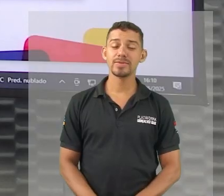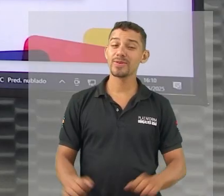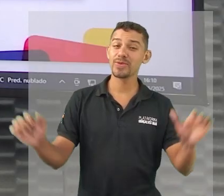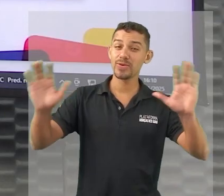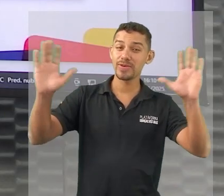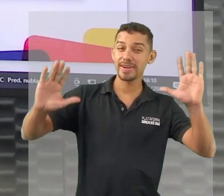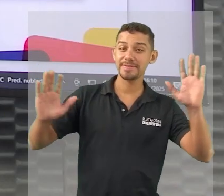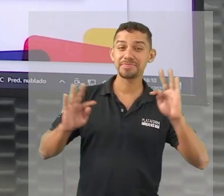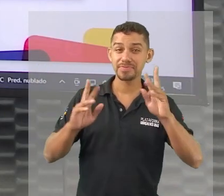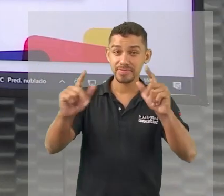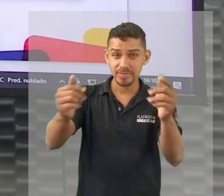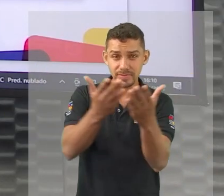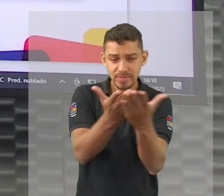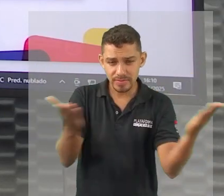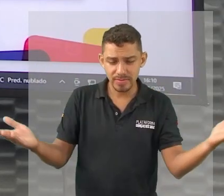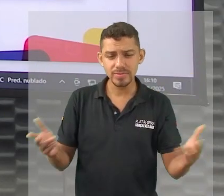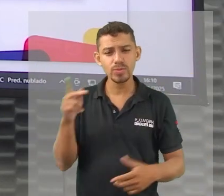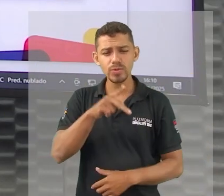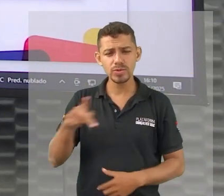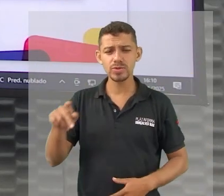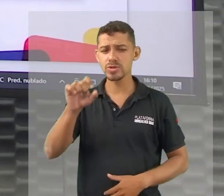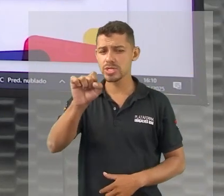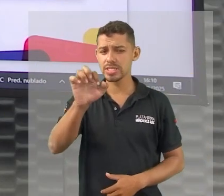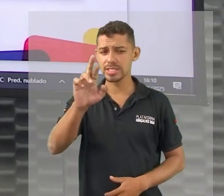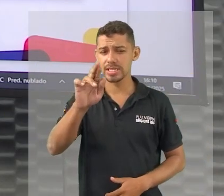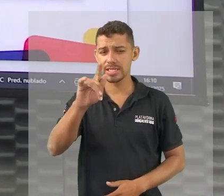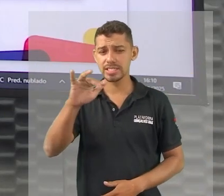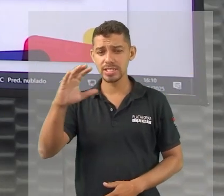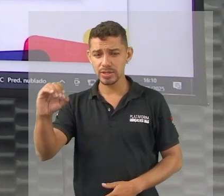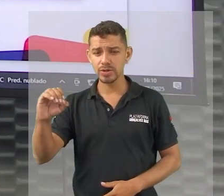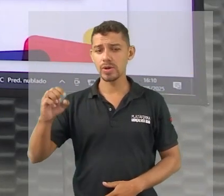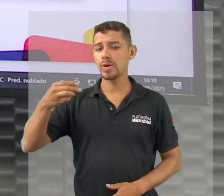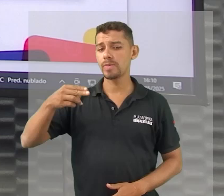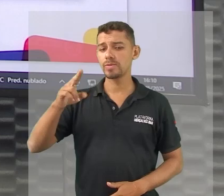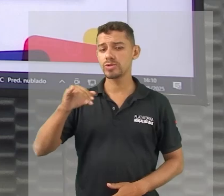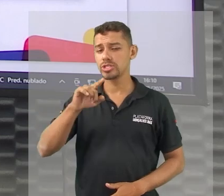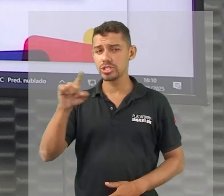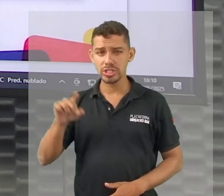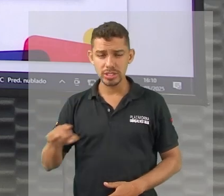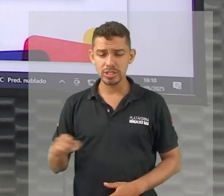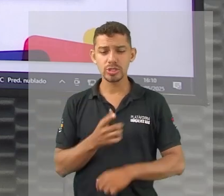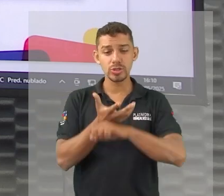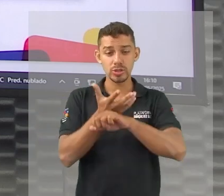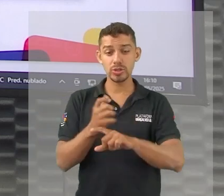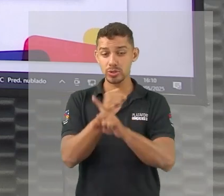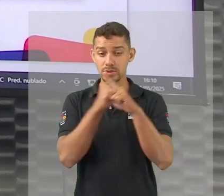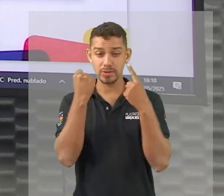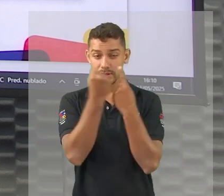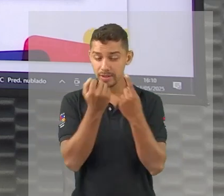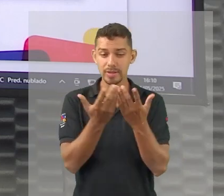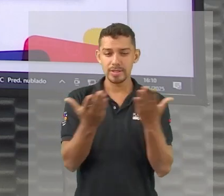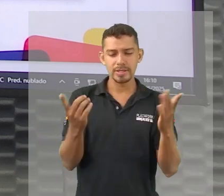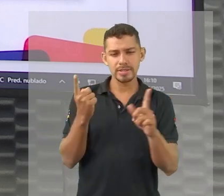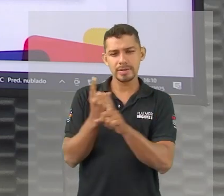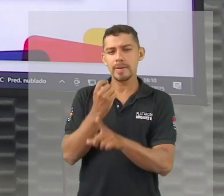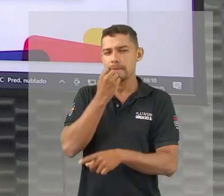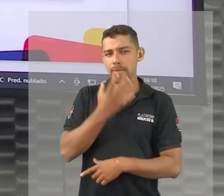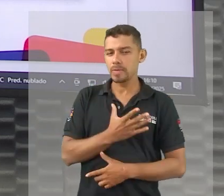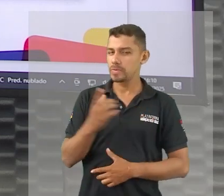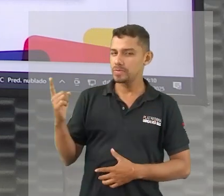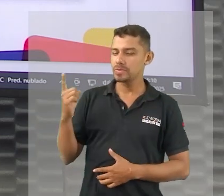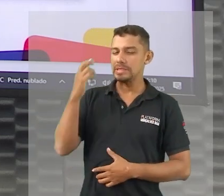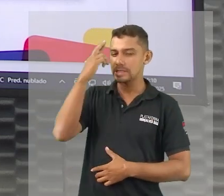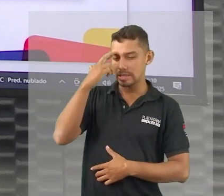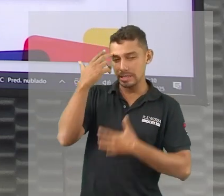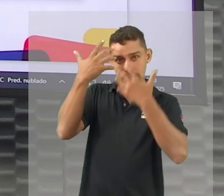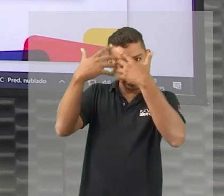Olá a todos e todas, professor Sérgio Muniz, professor de Sociologia. Que bom reencontrá-la para mais